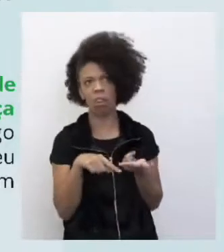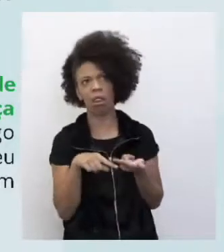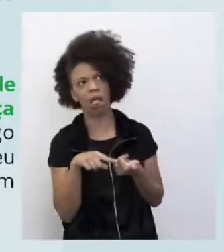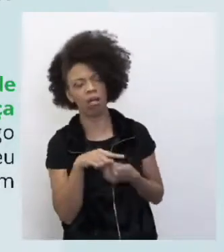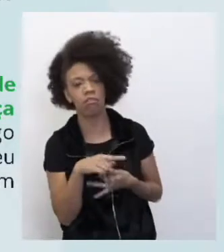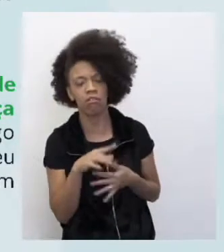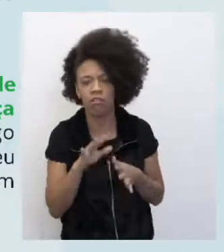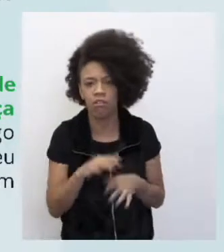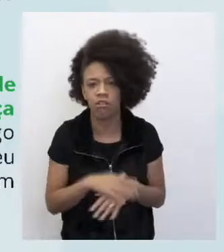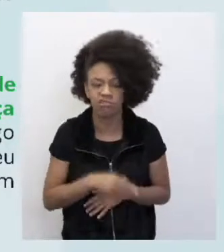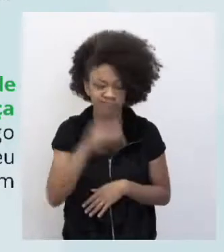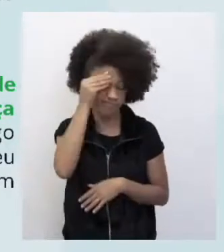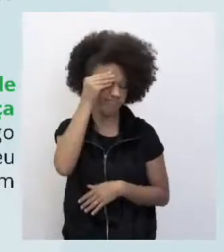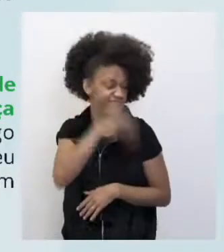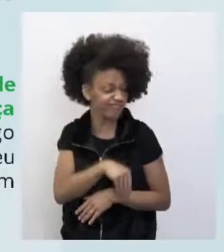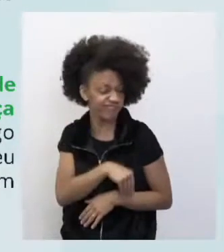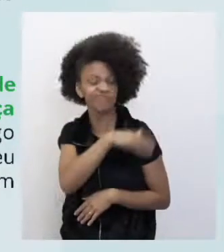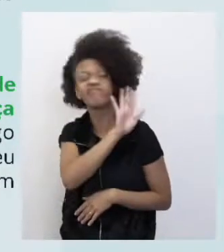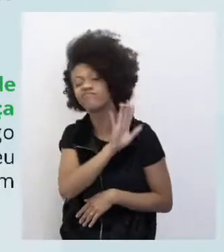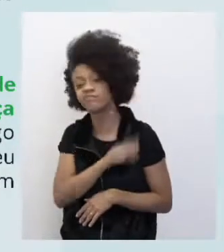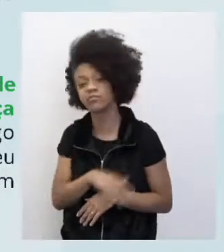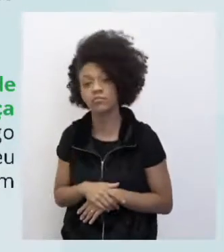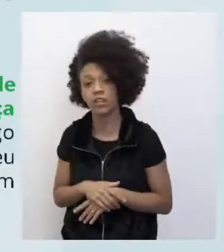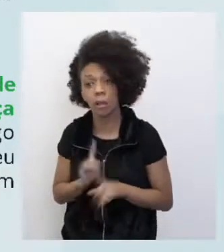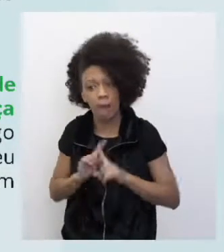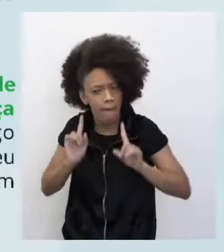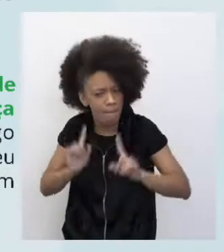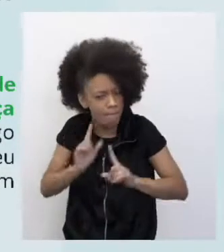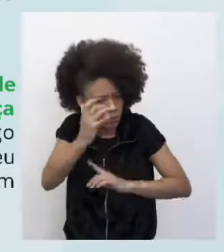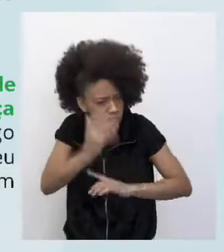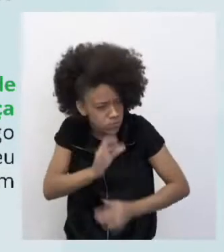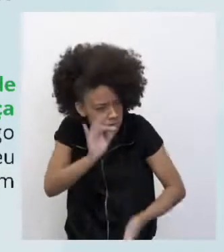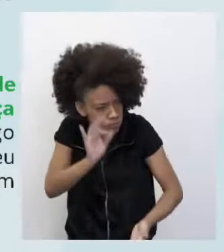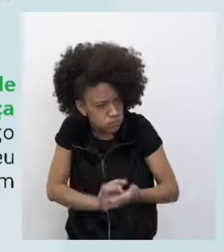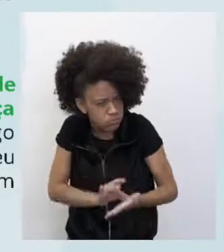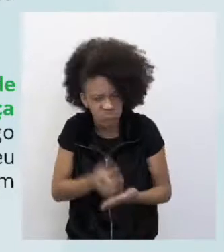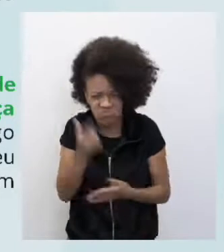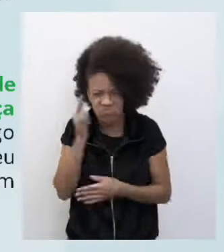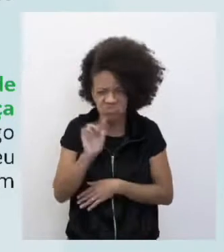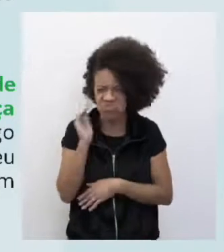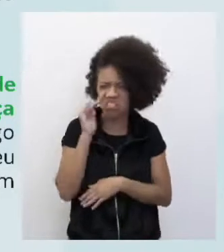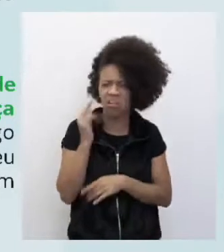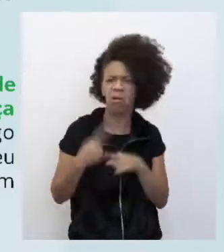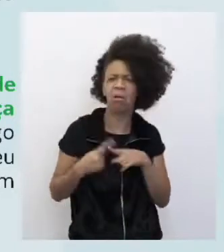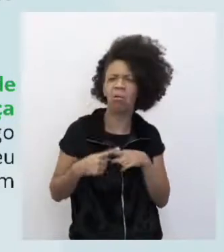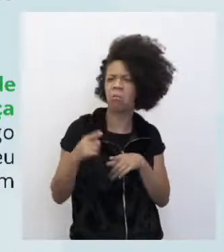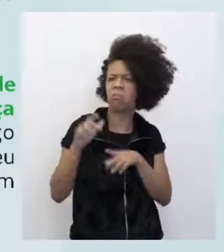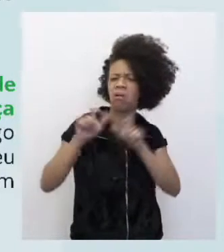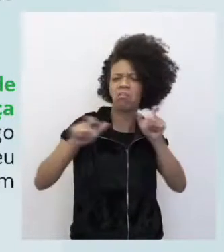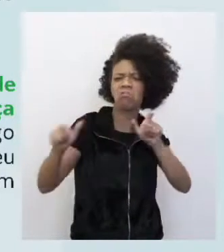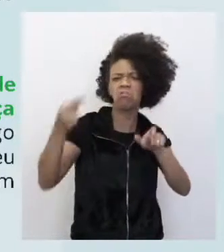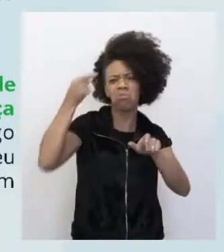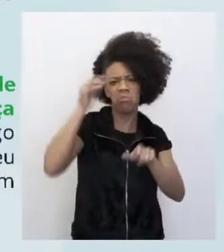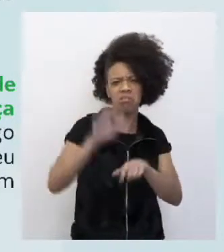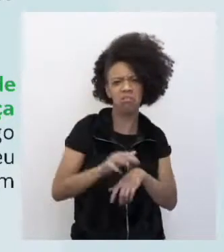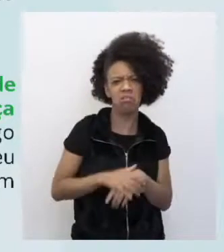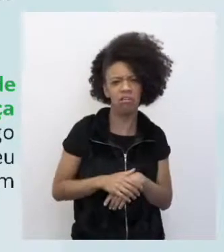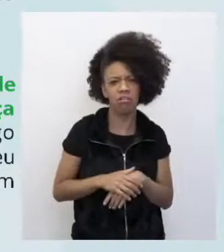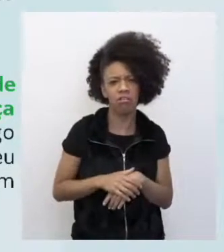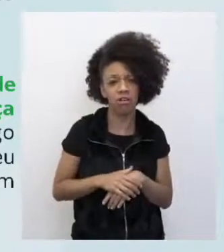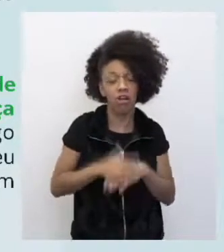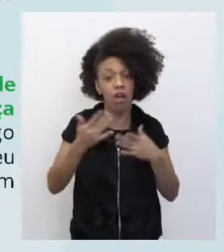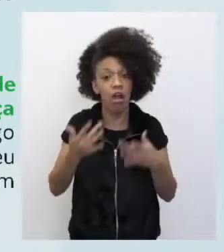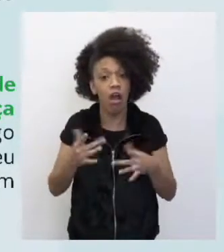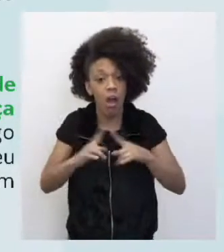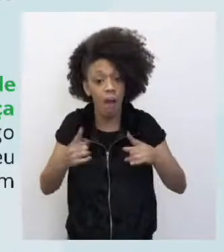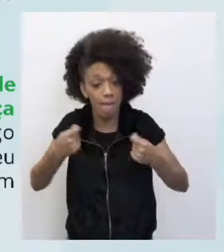blá, preguiça dessa galera aí. Mas sendo bem sincero, não consigo entender por que muitos pensam dessa forma. O fato de eu